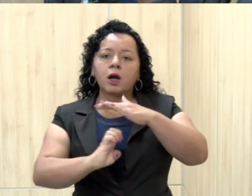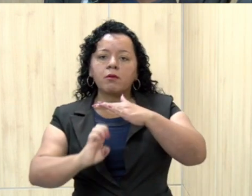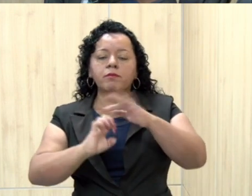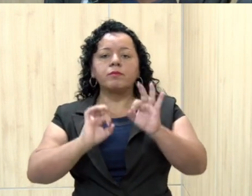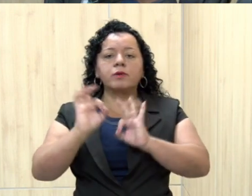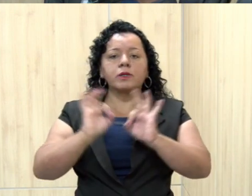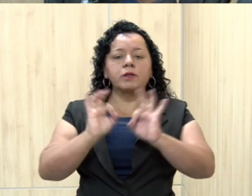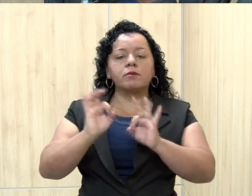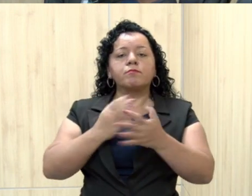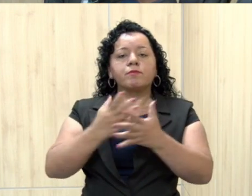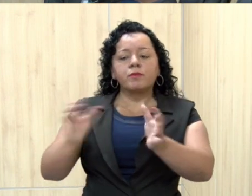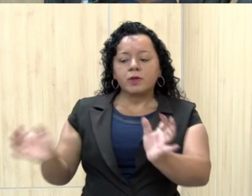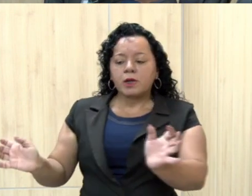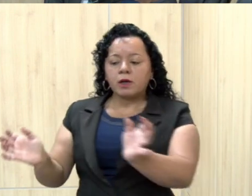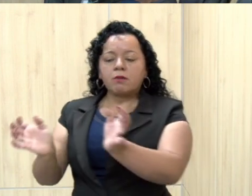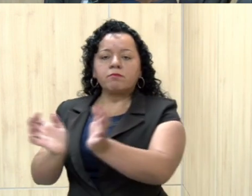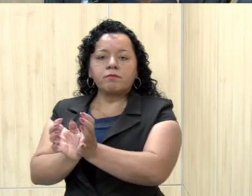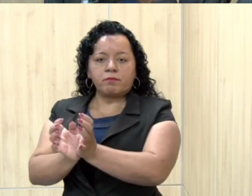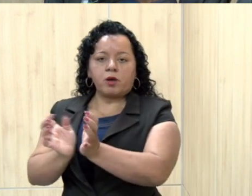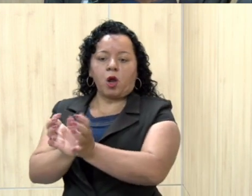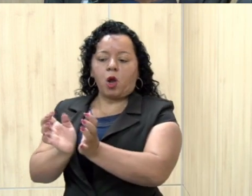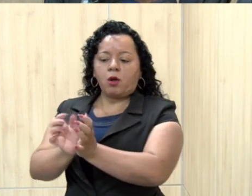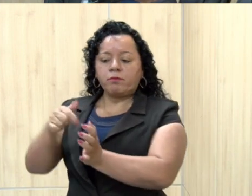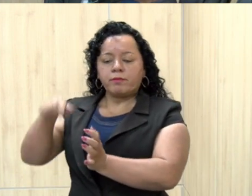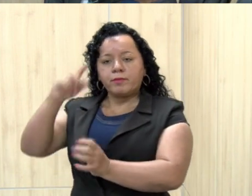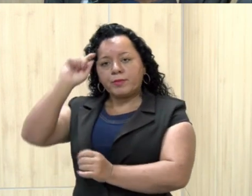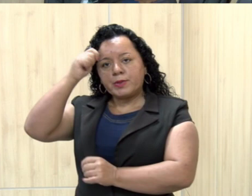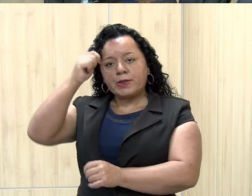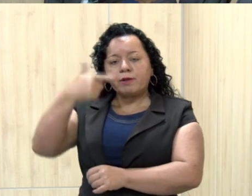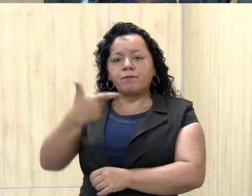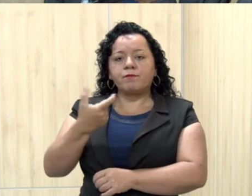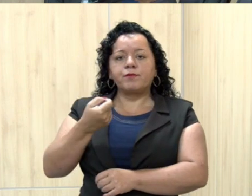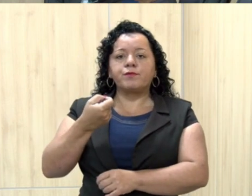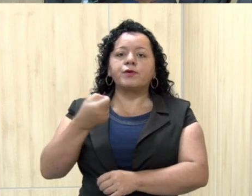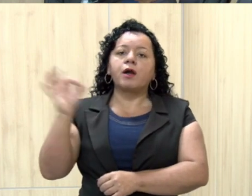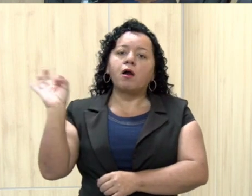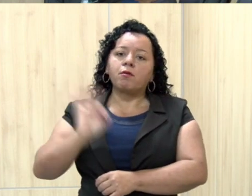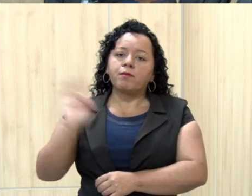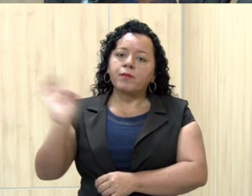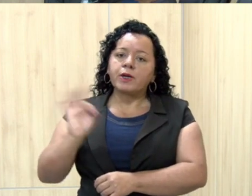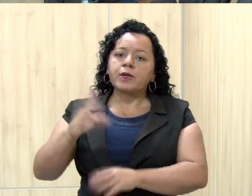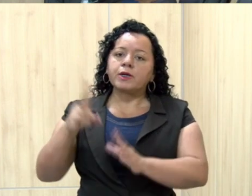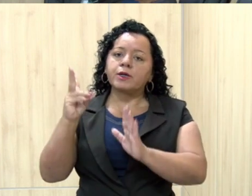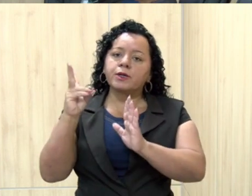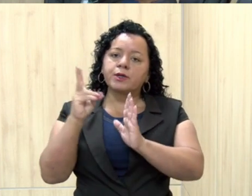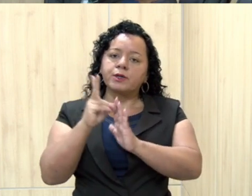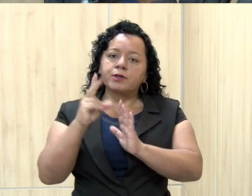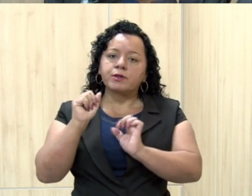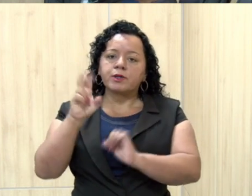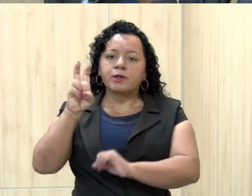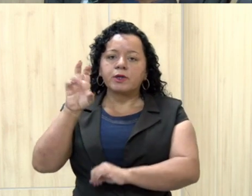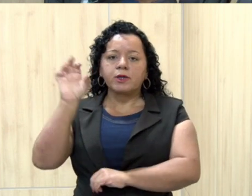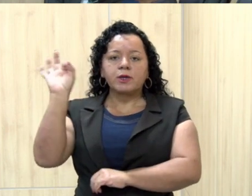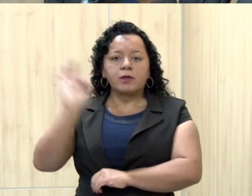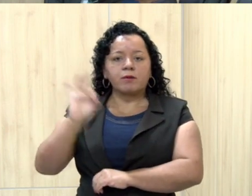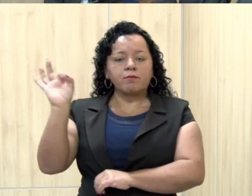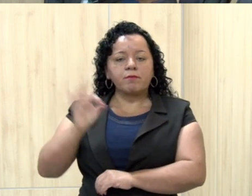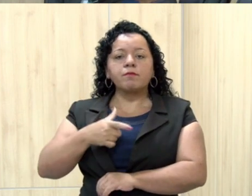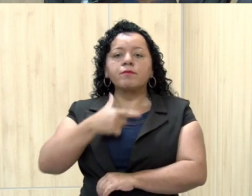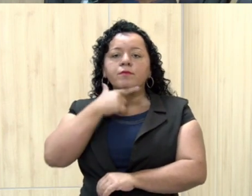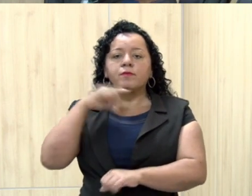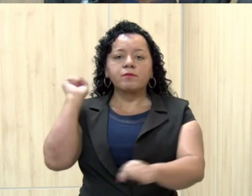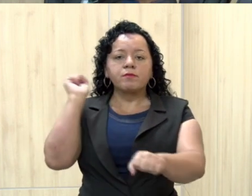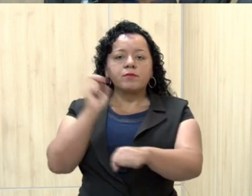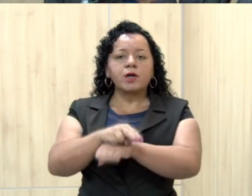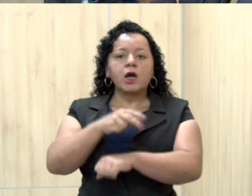dispõe sobre a reserva a negros e negras de no mínimo 20% e aos indígenas 5% das vagas